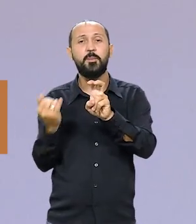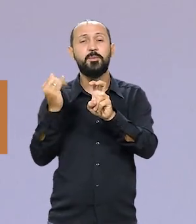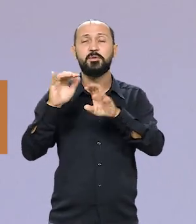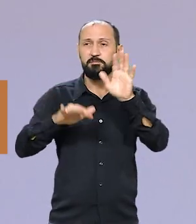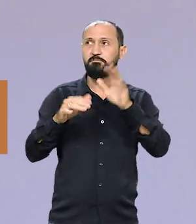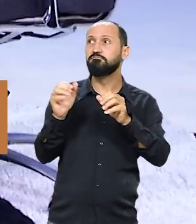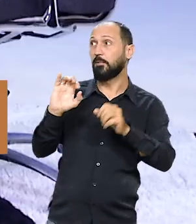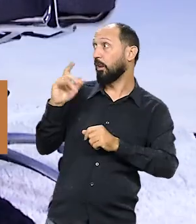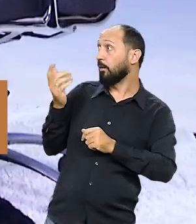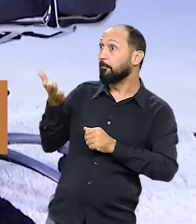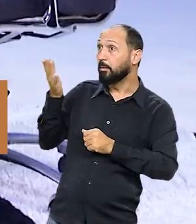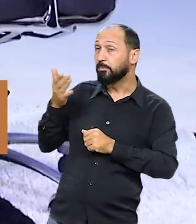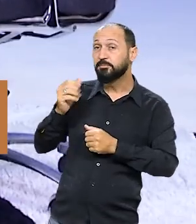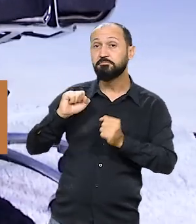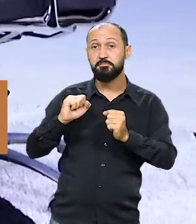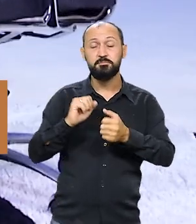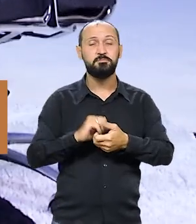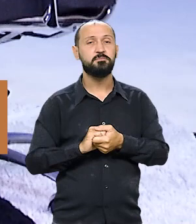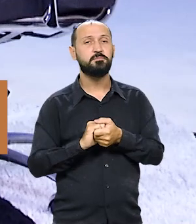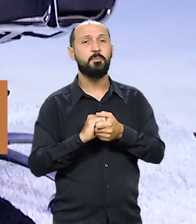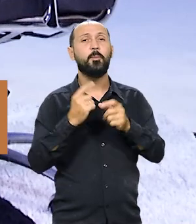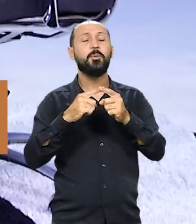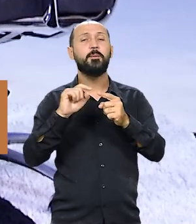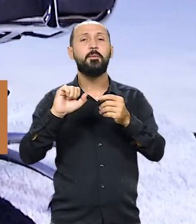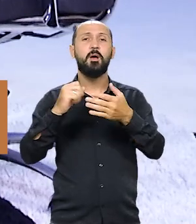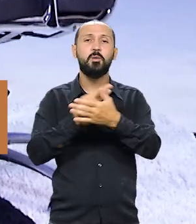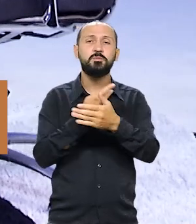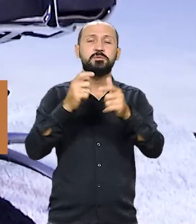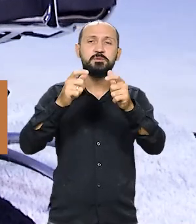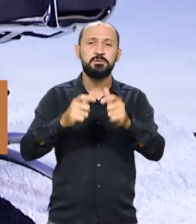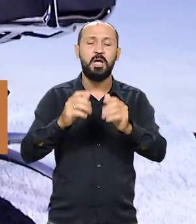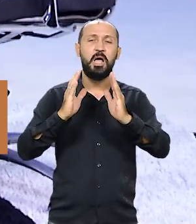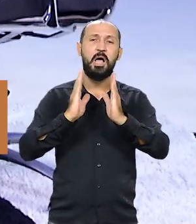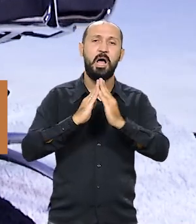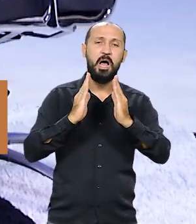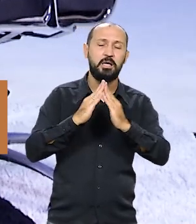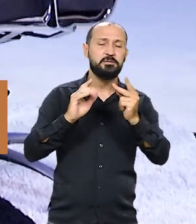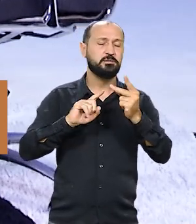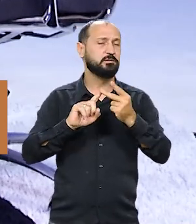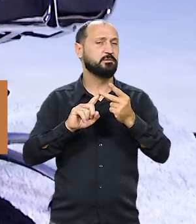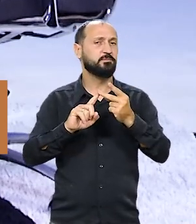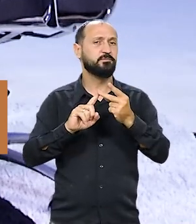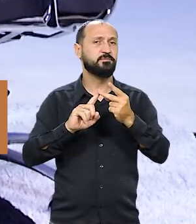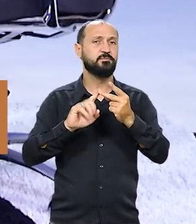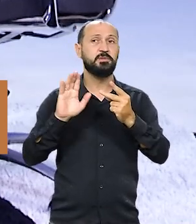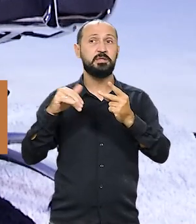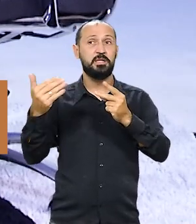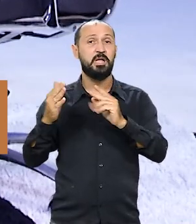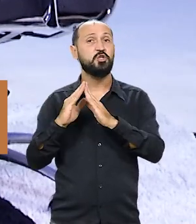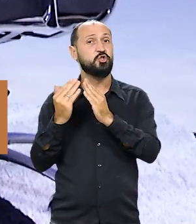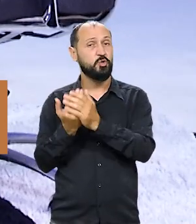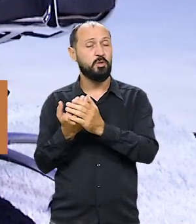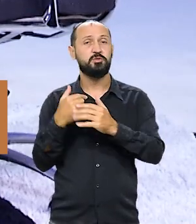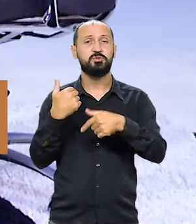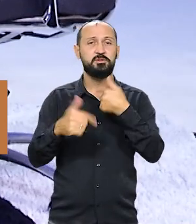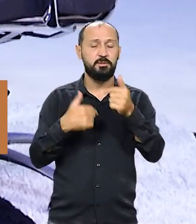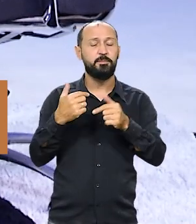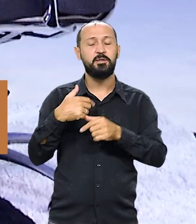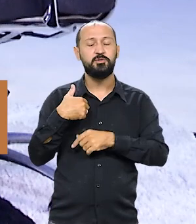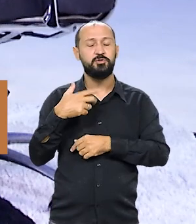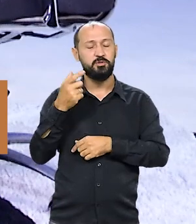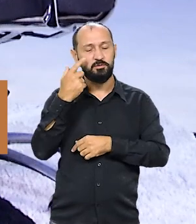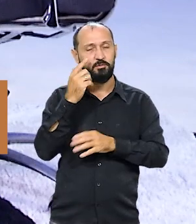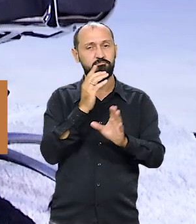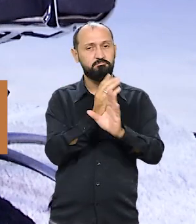também é importante muitas vezes para a família, né? Sim. Porque isso pode acontecer no ambiente doméstico, pode acontecer no ambiente escolar. A gente que